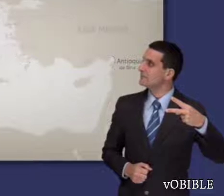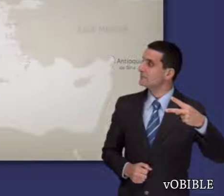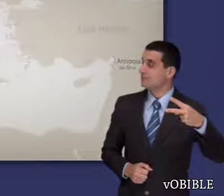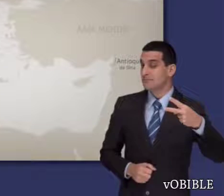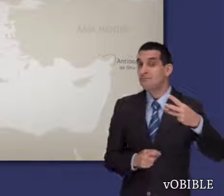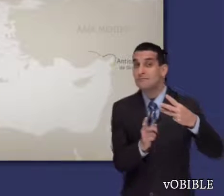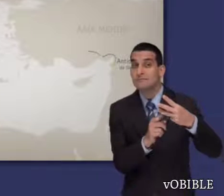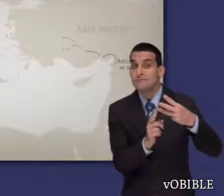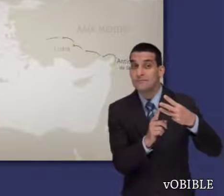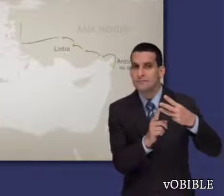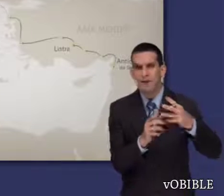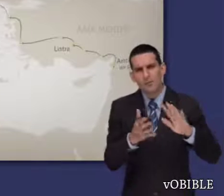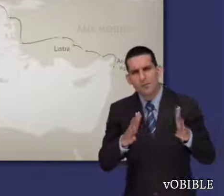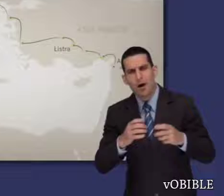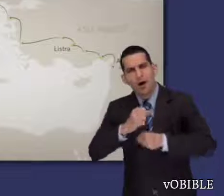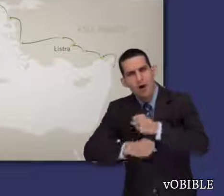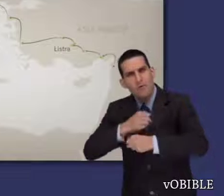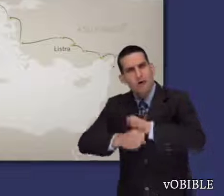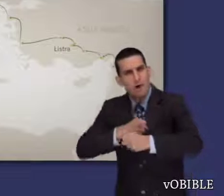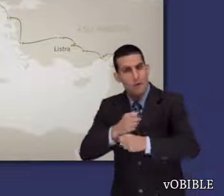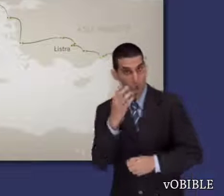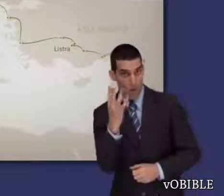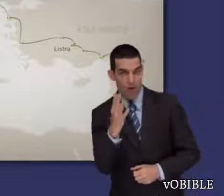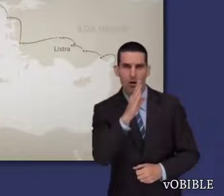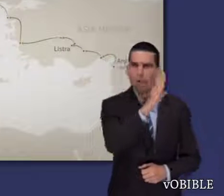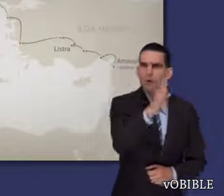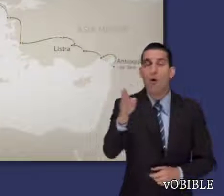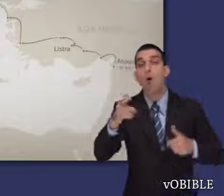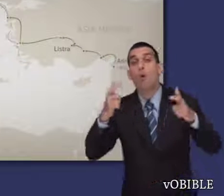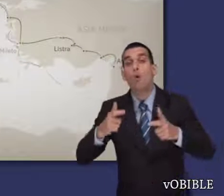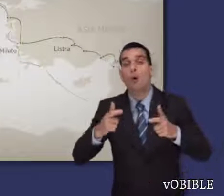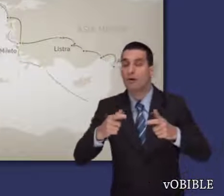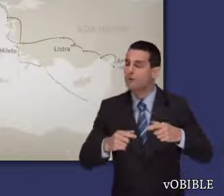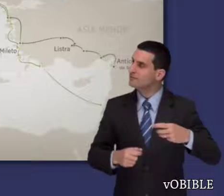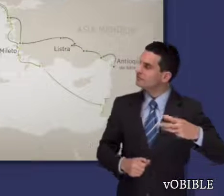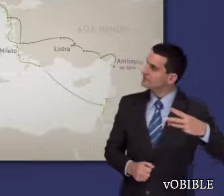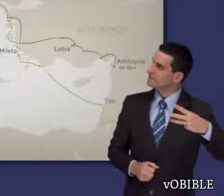A terceira viagem de Paulo dura cerca de 4 anos e termina em Jerusalém.